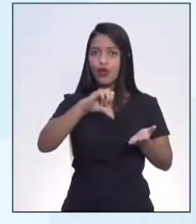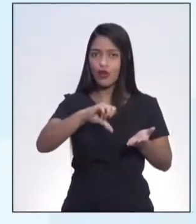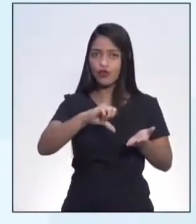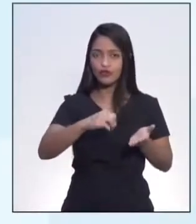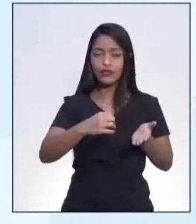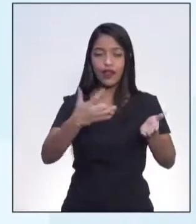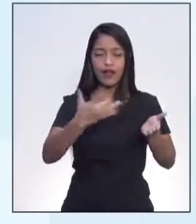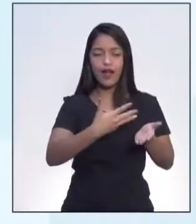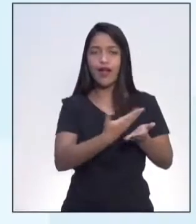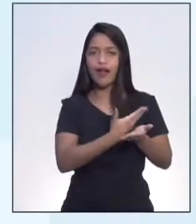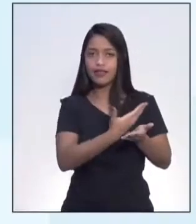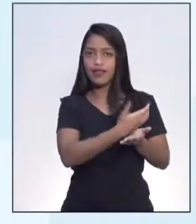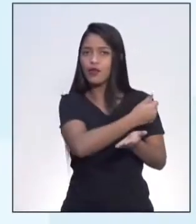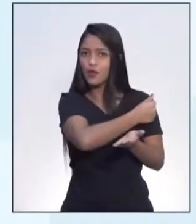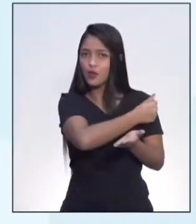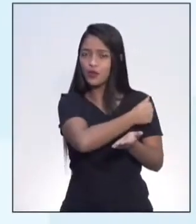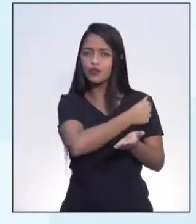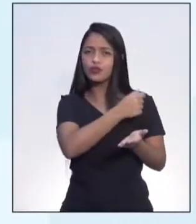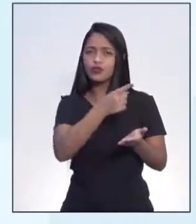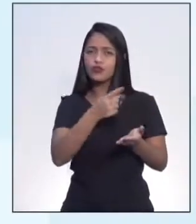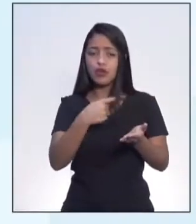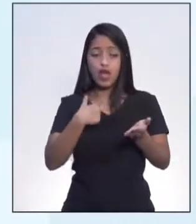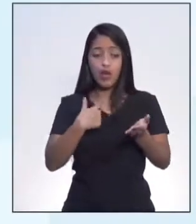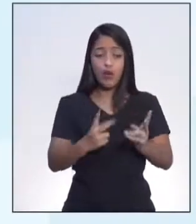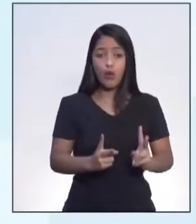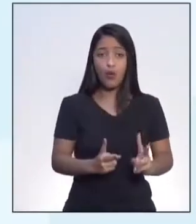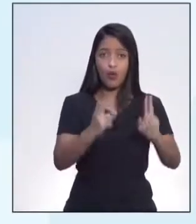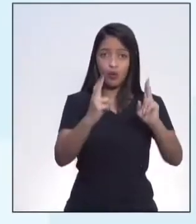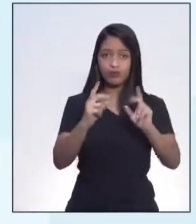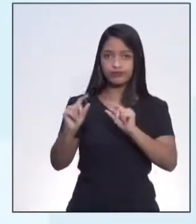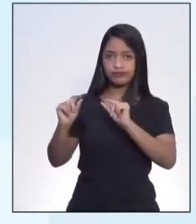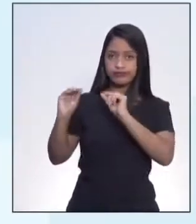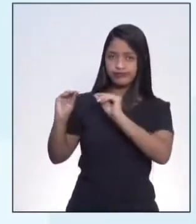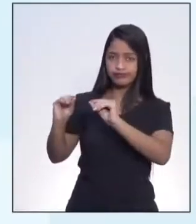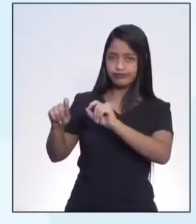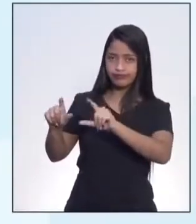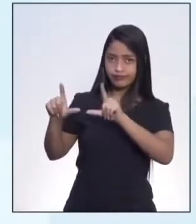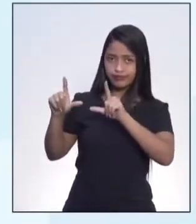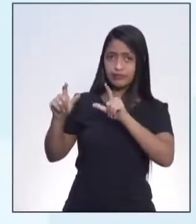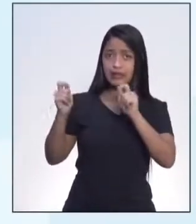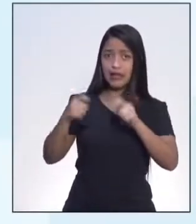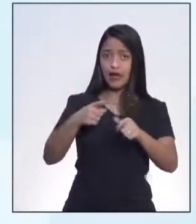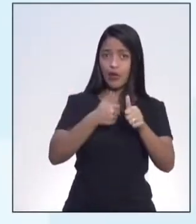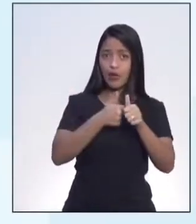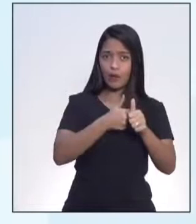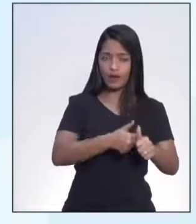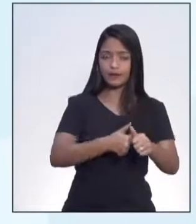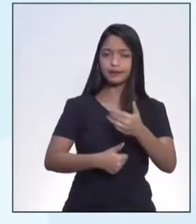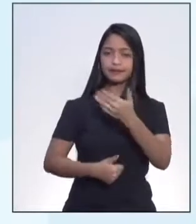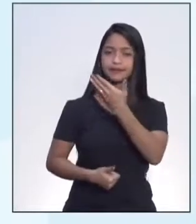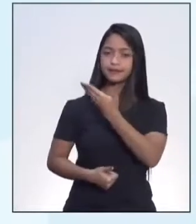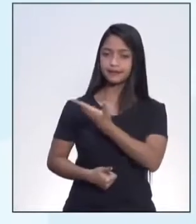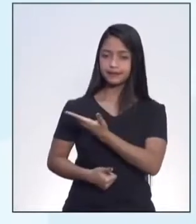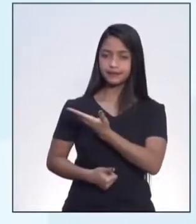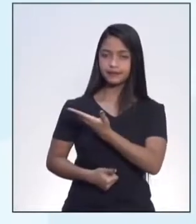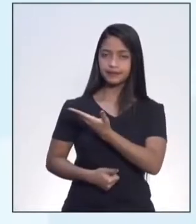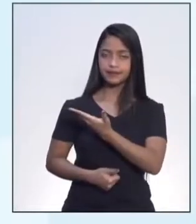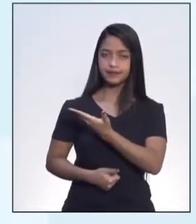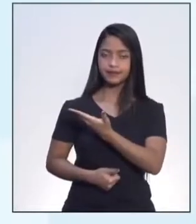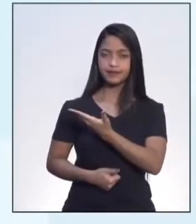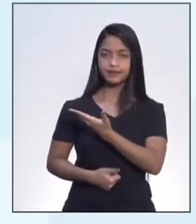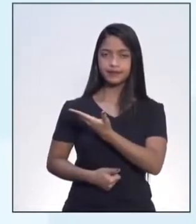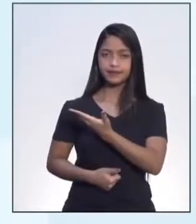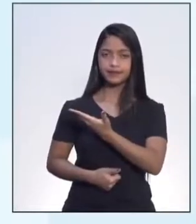trecho lá daquele texto, você pode acompanhar por lá. The water cycle is a continuous movement of